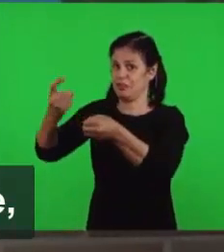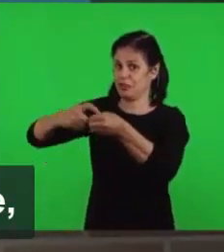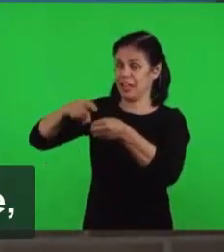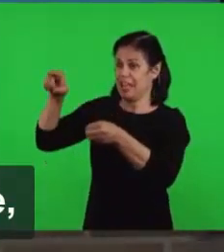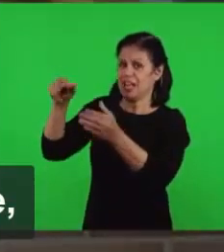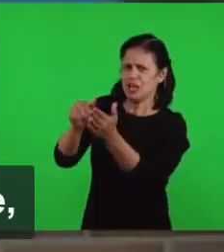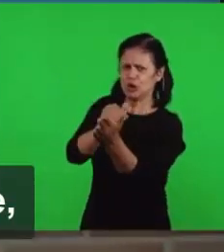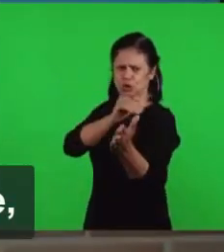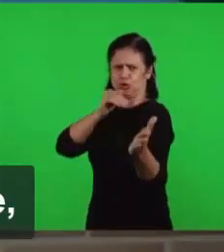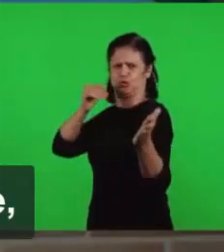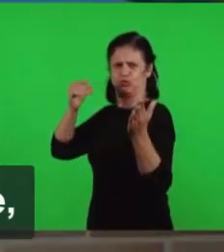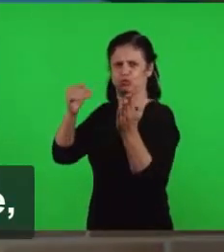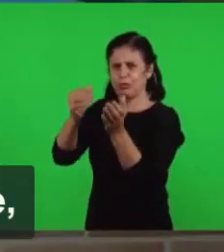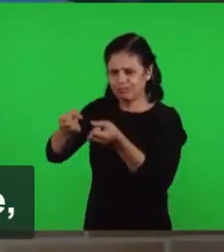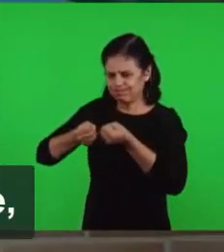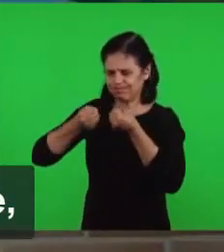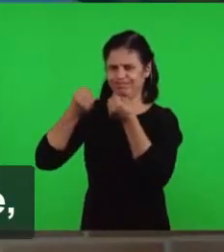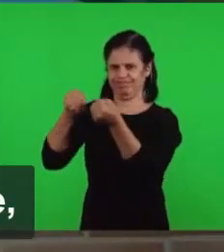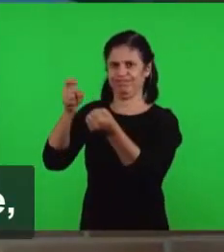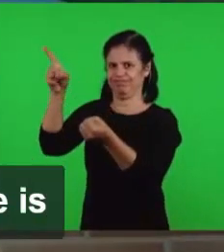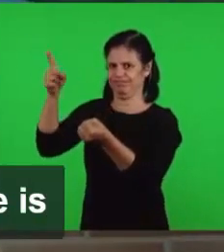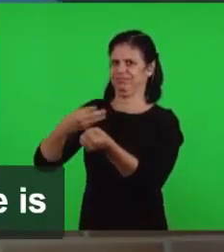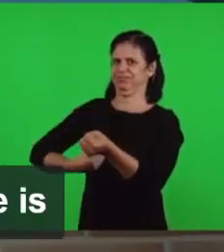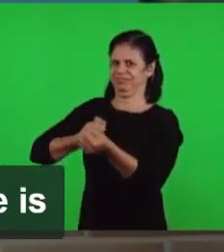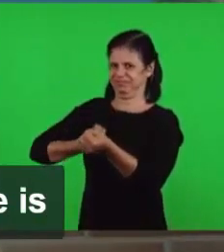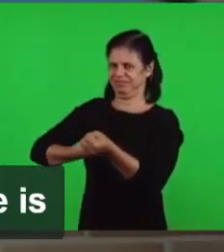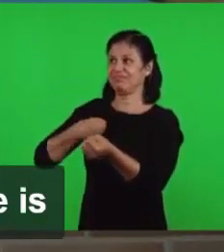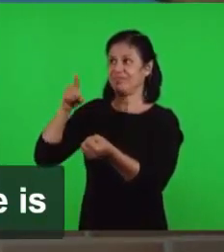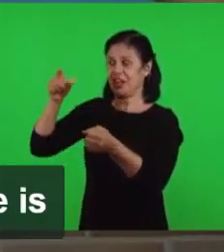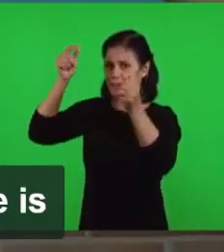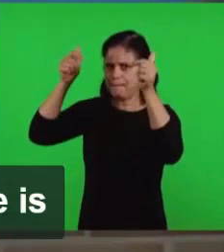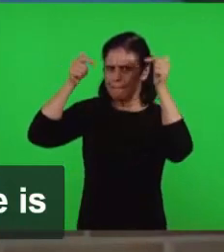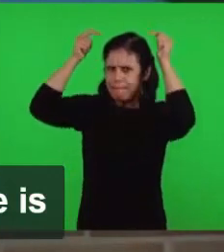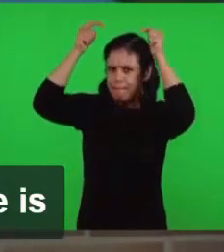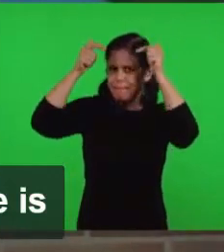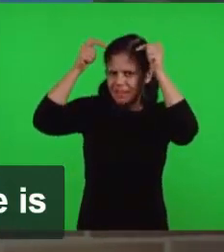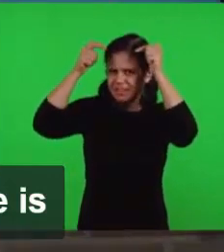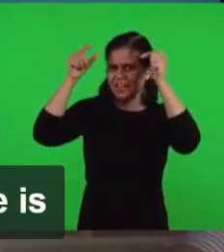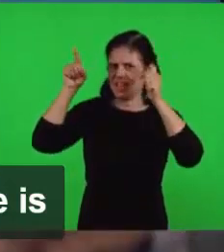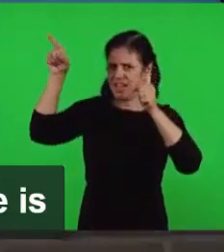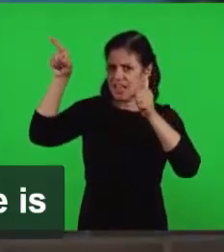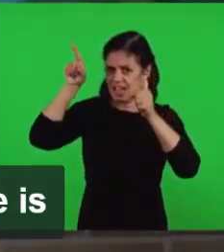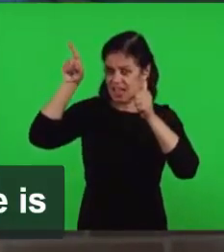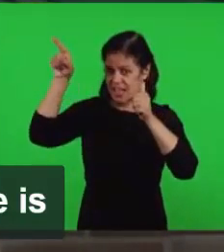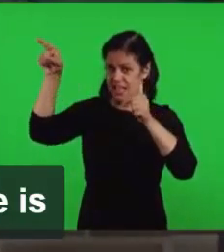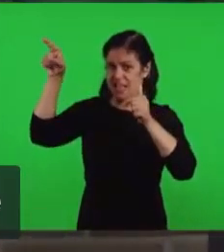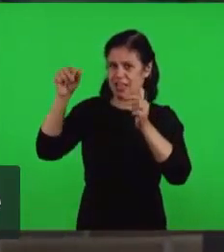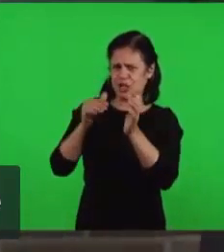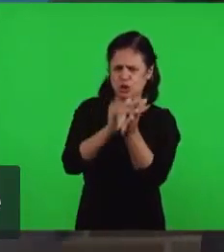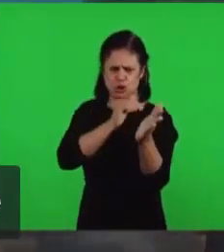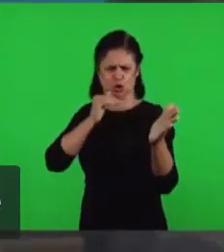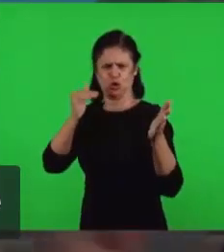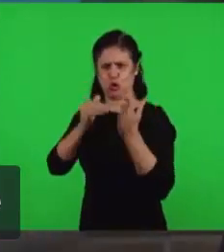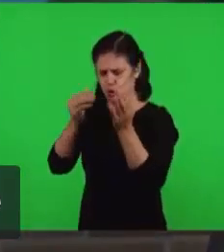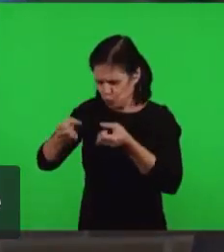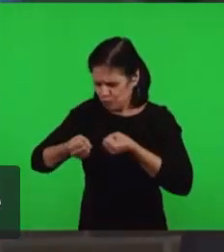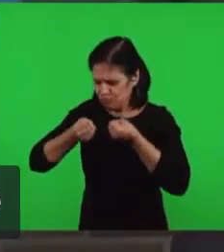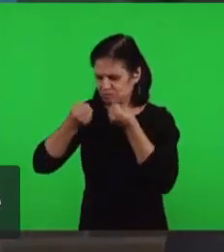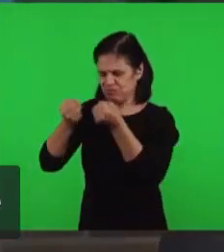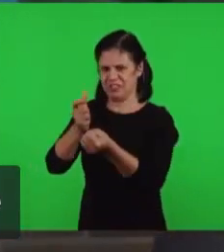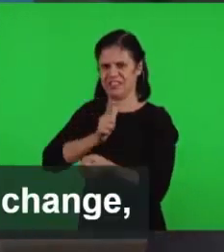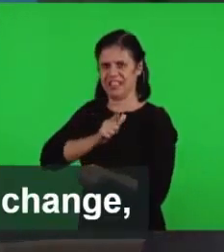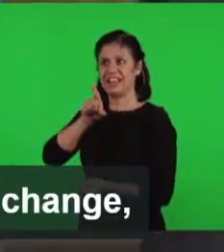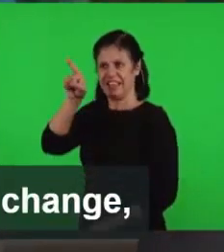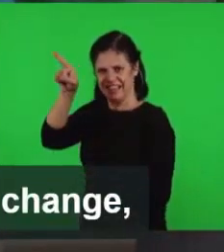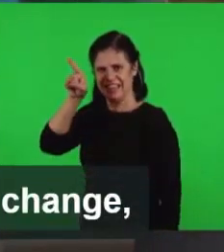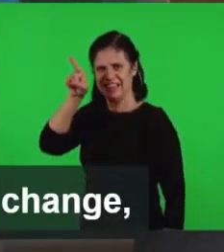todo poderoso ele está aqui ele é príncipe ele é tudo todas as coisas os reis da terra mas Ele é o todo poderoso porque aqui